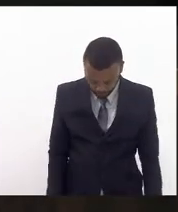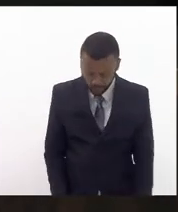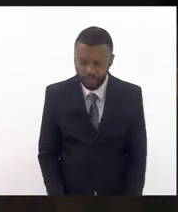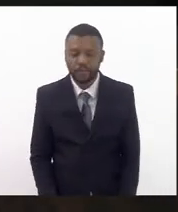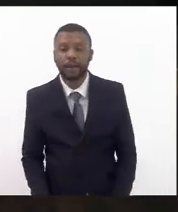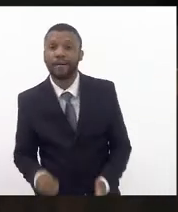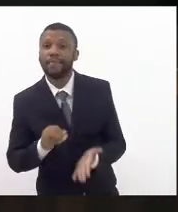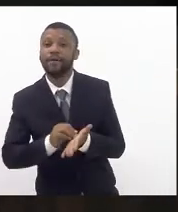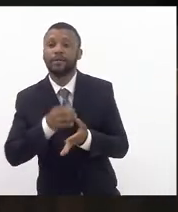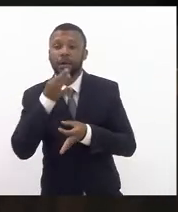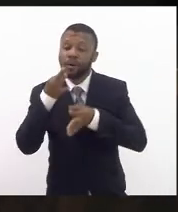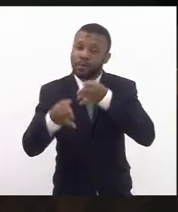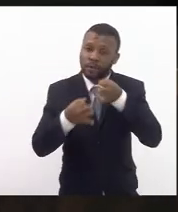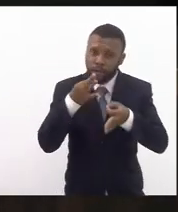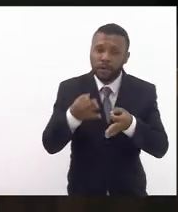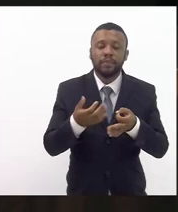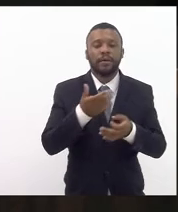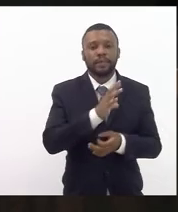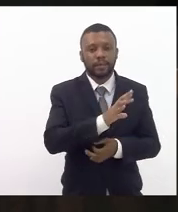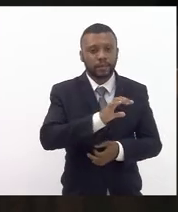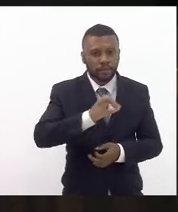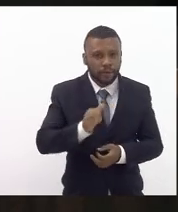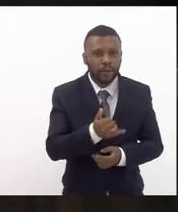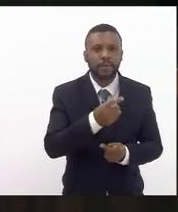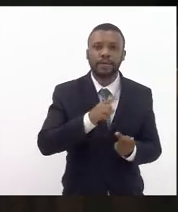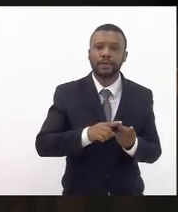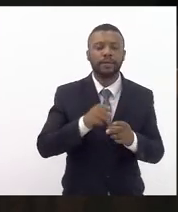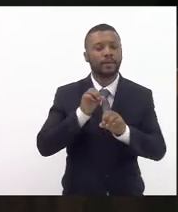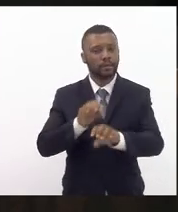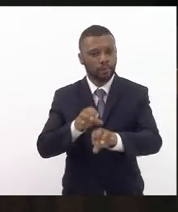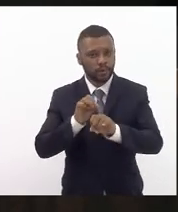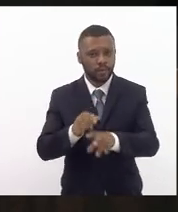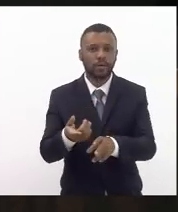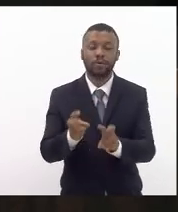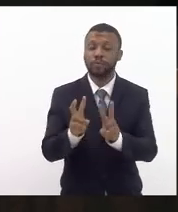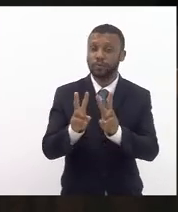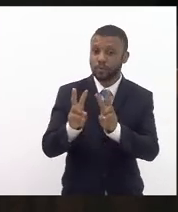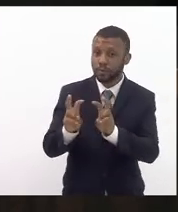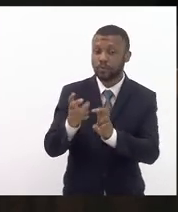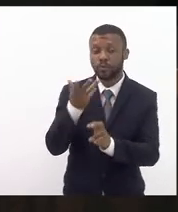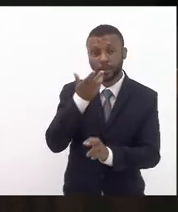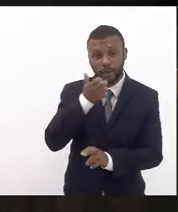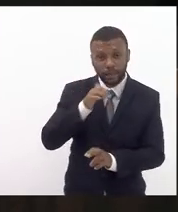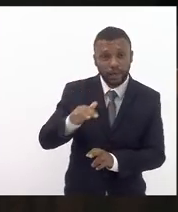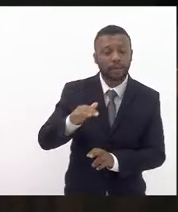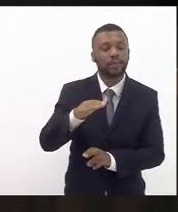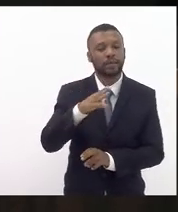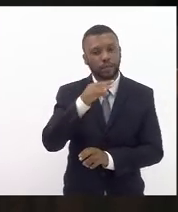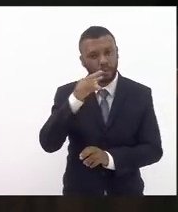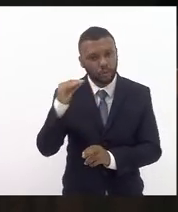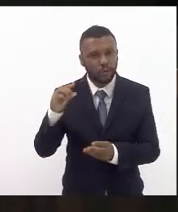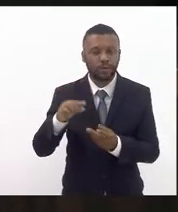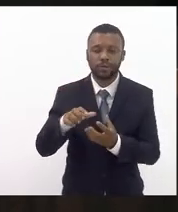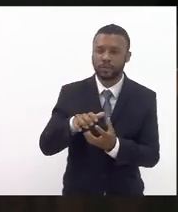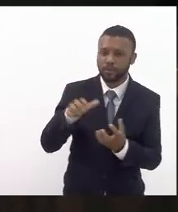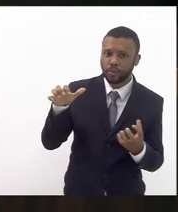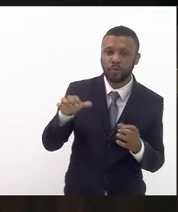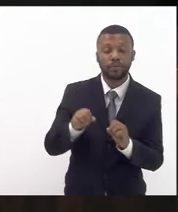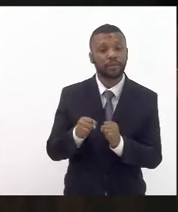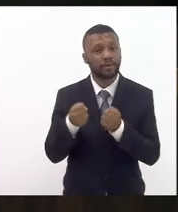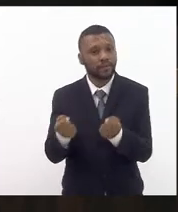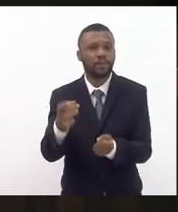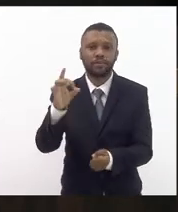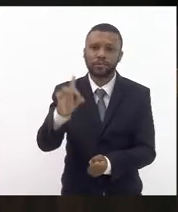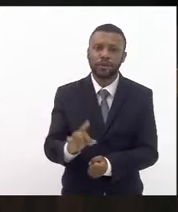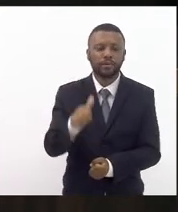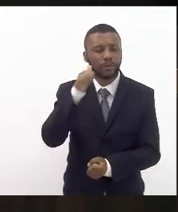Pendendo de pareceres das comissões de Constituição e Justiça, de Educação, de Assunto da Criança e do Adolescente e do Idoso, de Defesa do Direito da Mulher, de